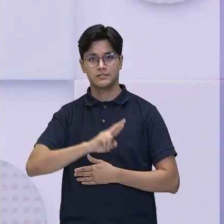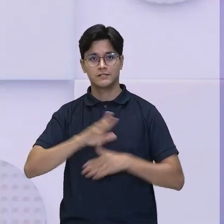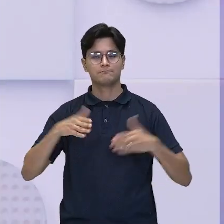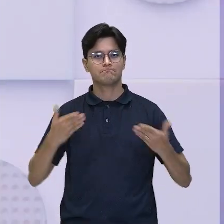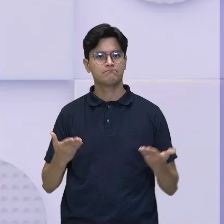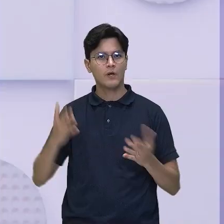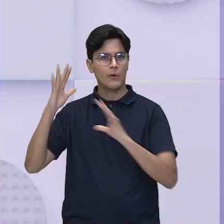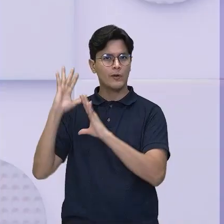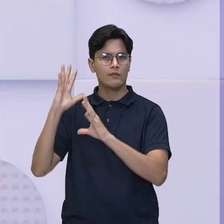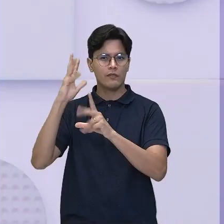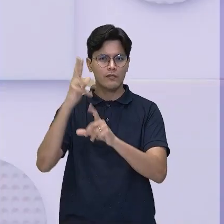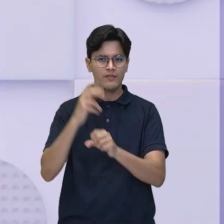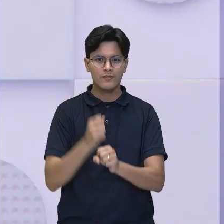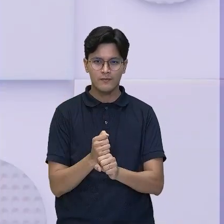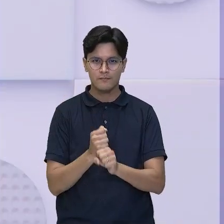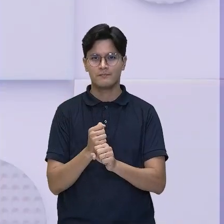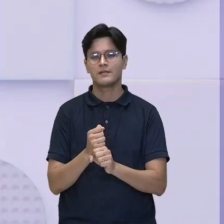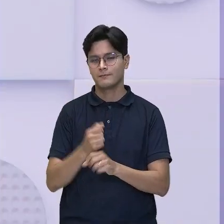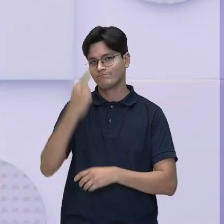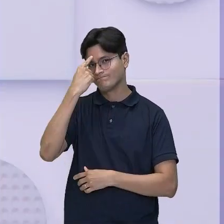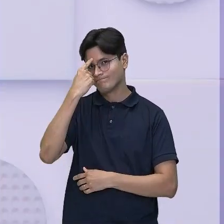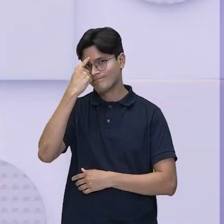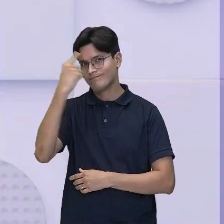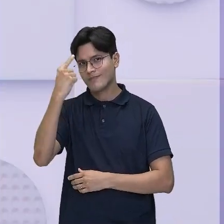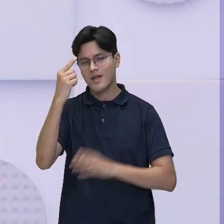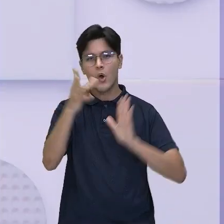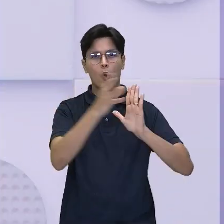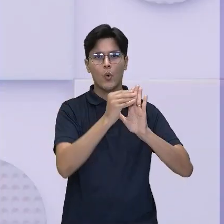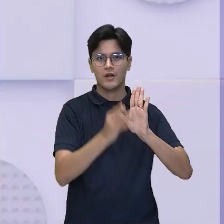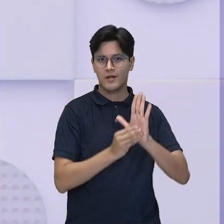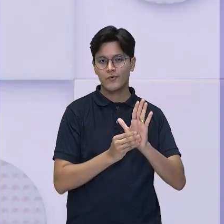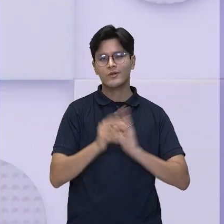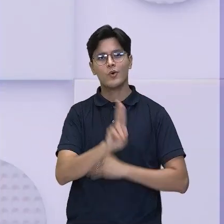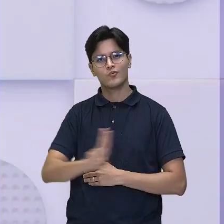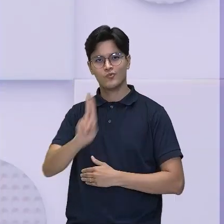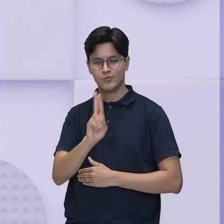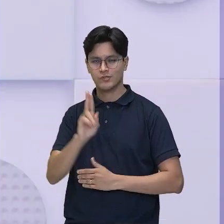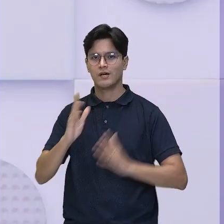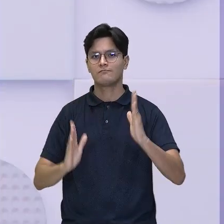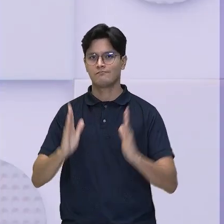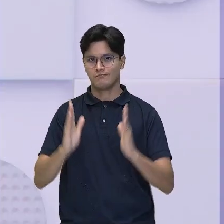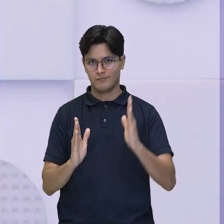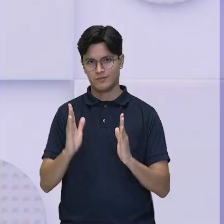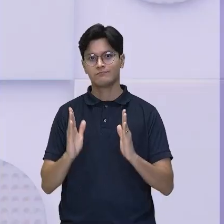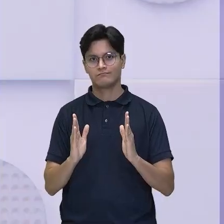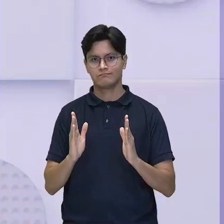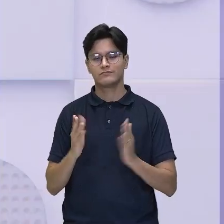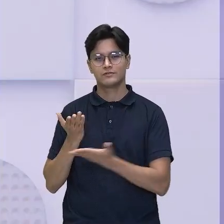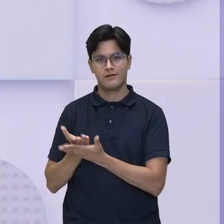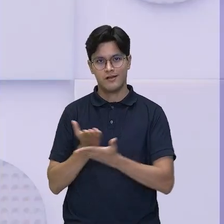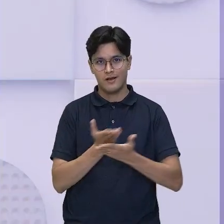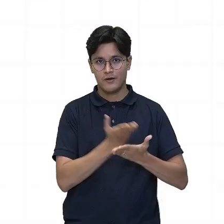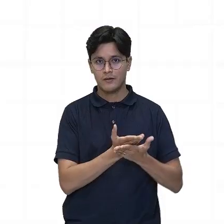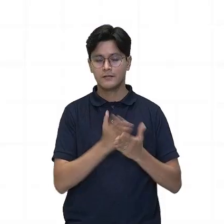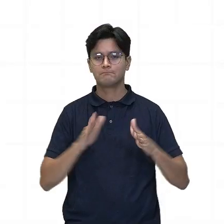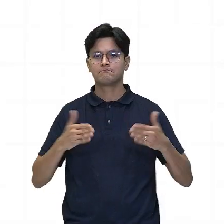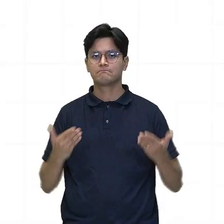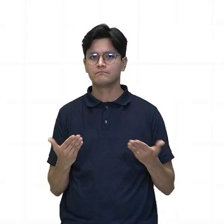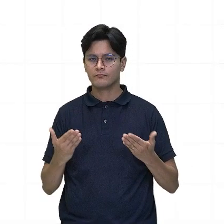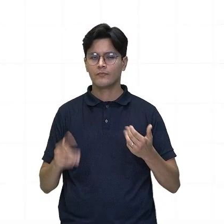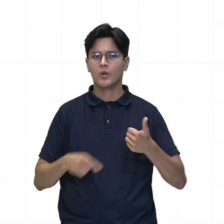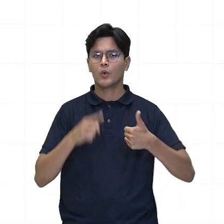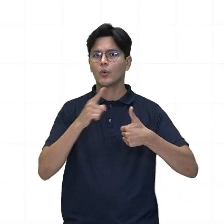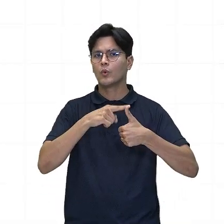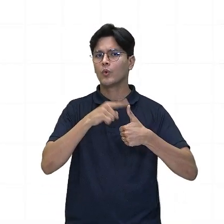de ideias que foram usadas no decorrer da nossa unidade de hoje. A primeira ideia eu queria resgatar